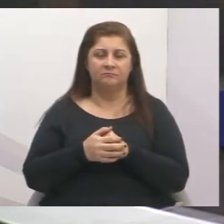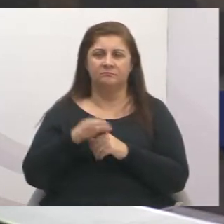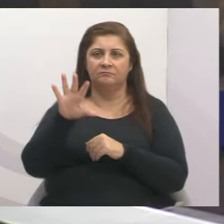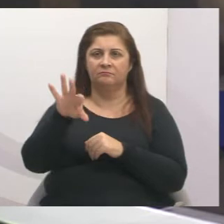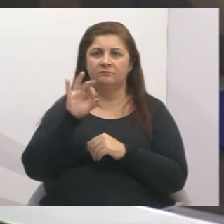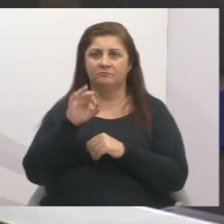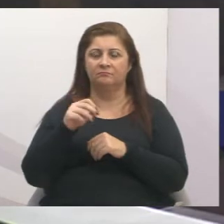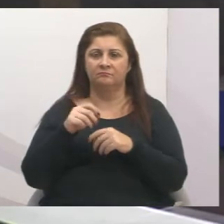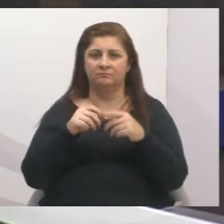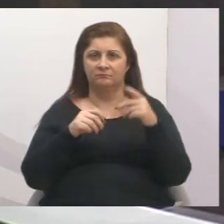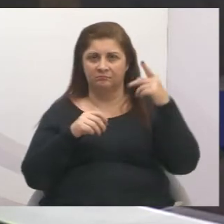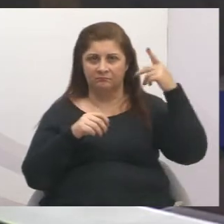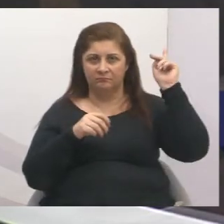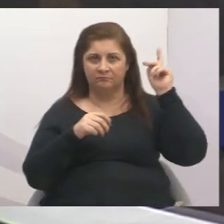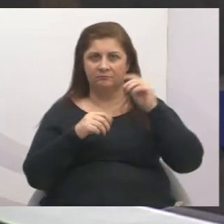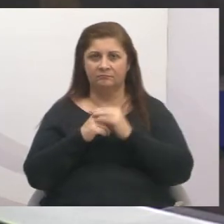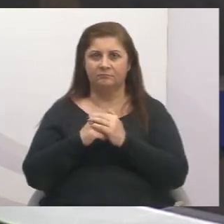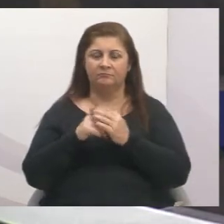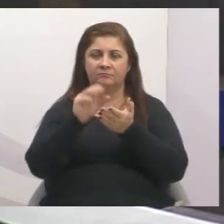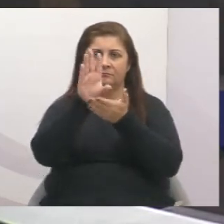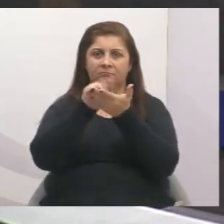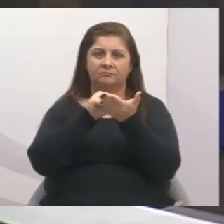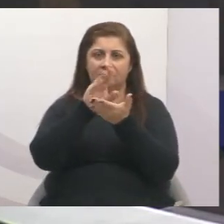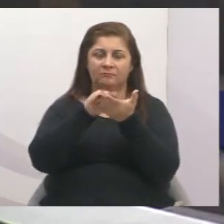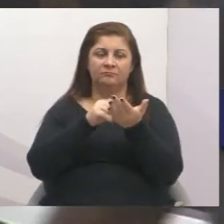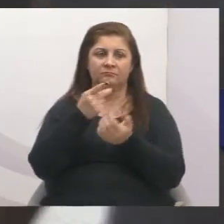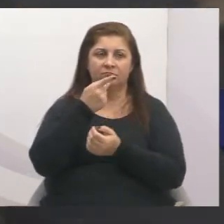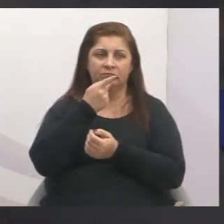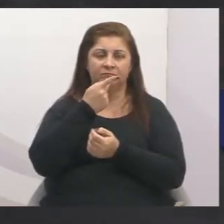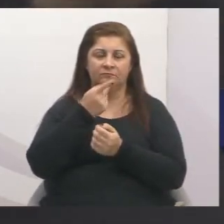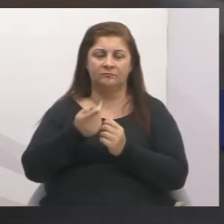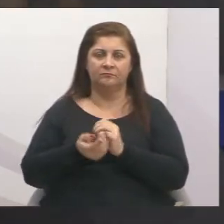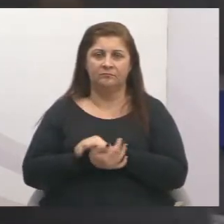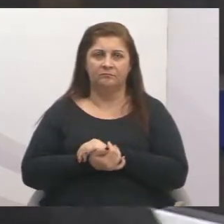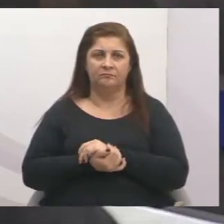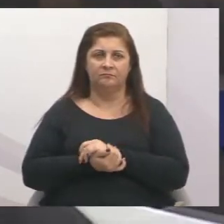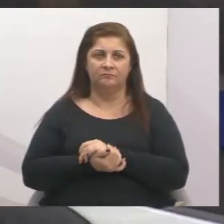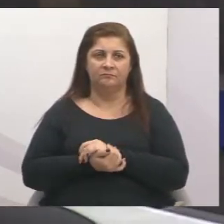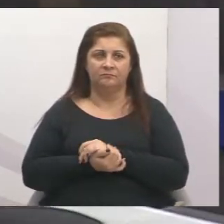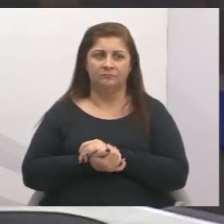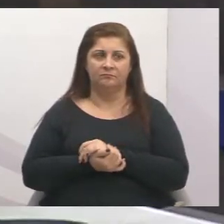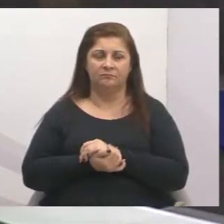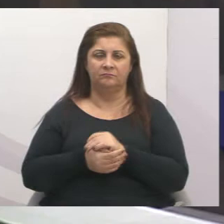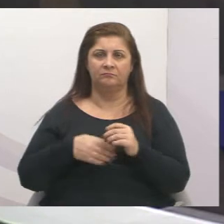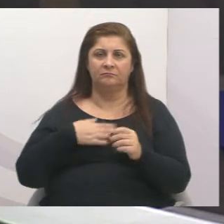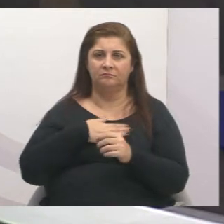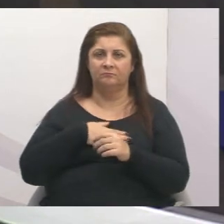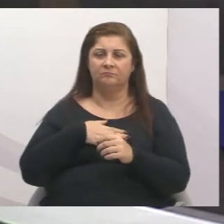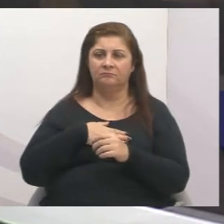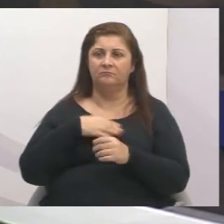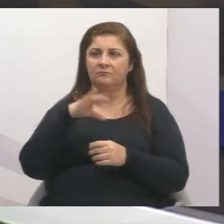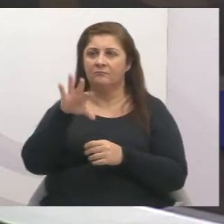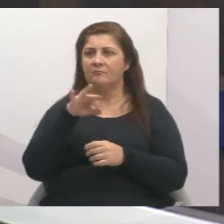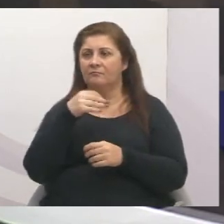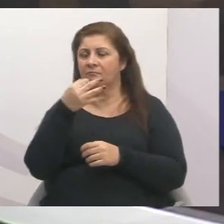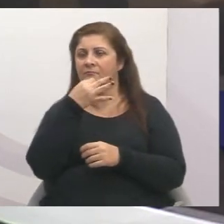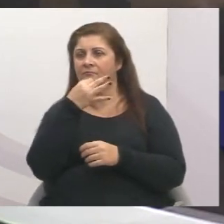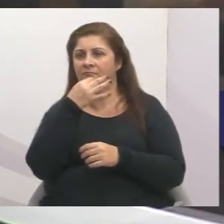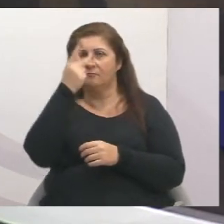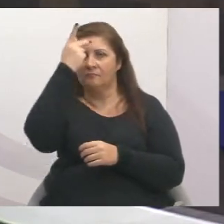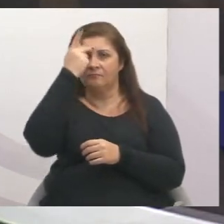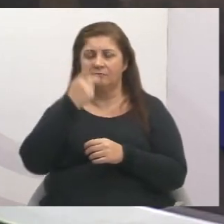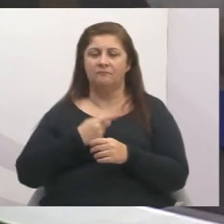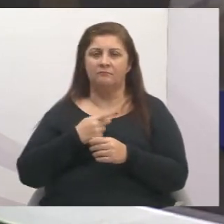decisão hoje desse projeto, eu jamais imaginei que eu ia acontecer isso aqui nessa casa comigo, porque eu gosto de decidir os meus